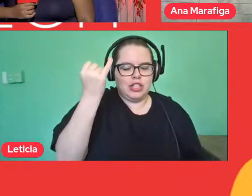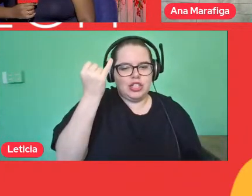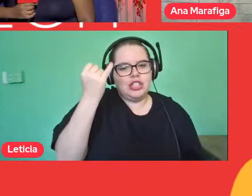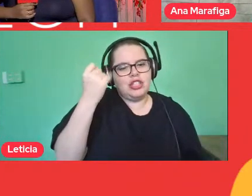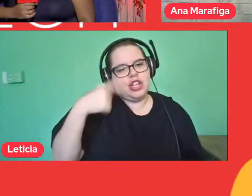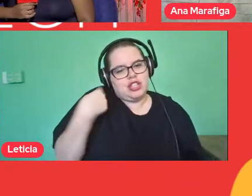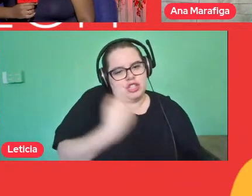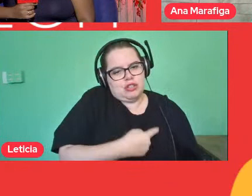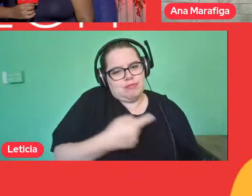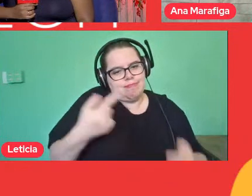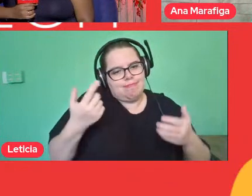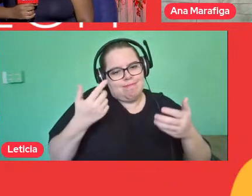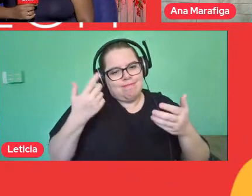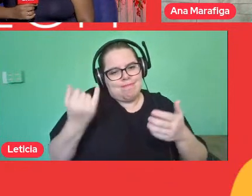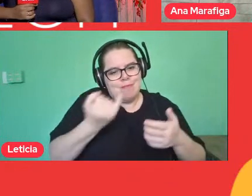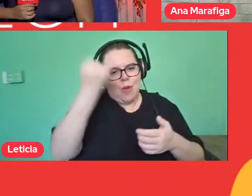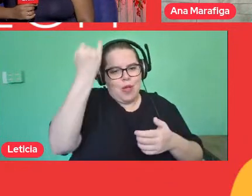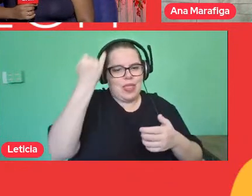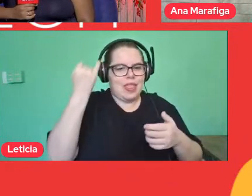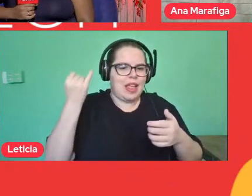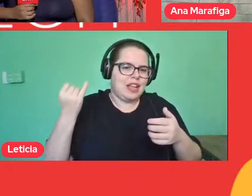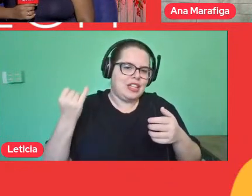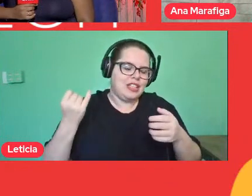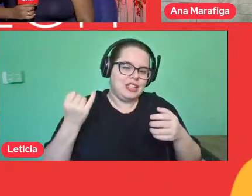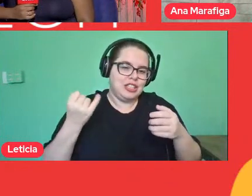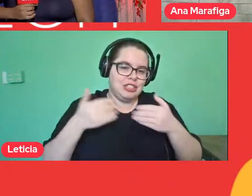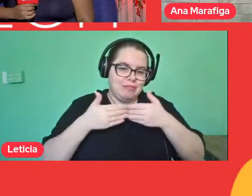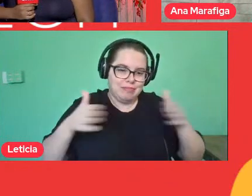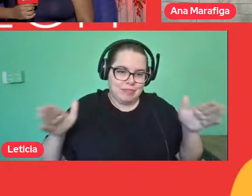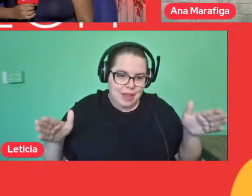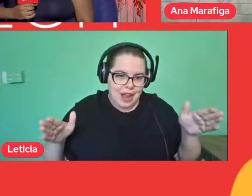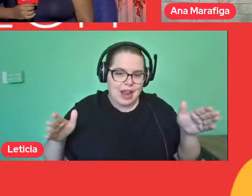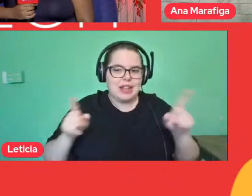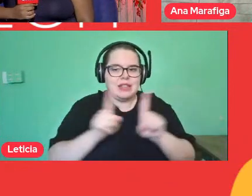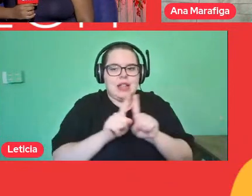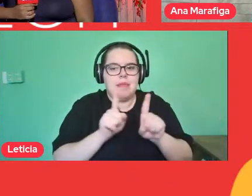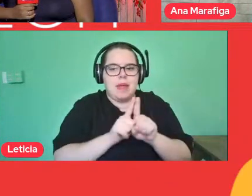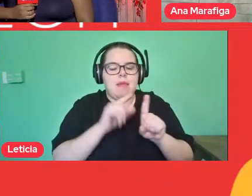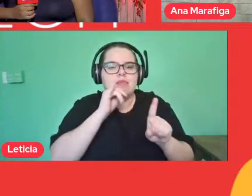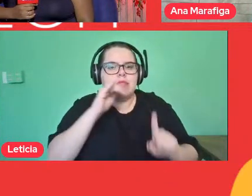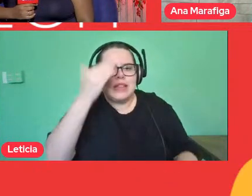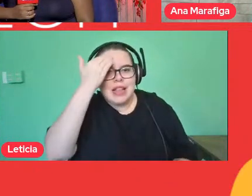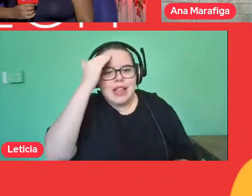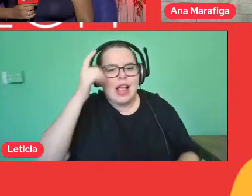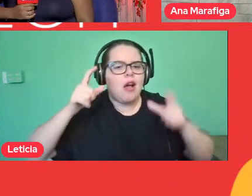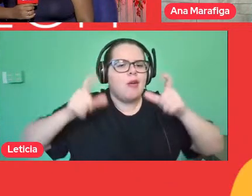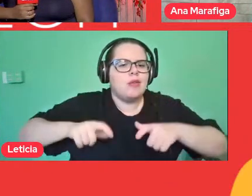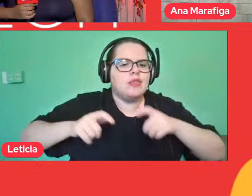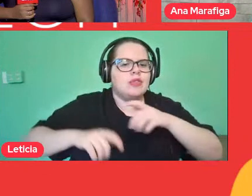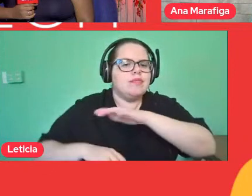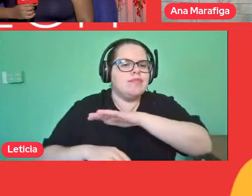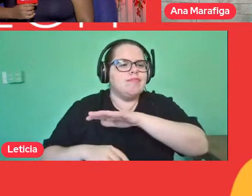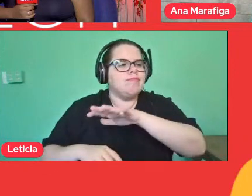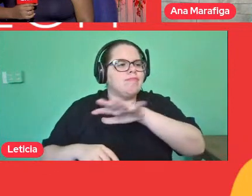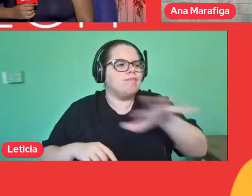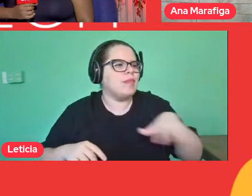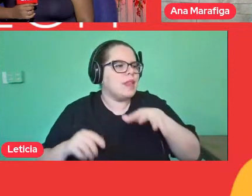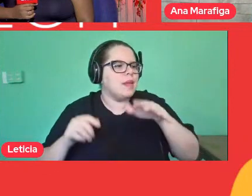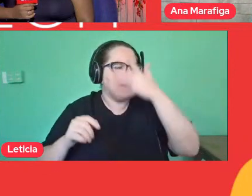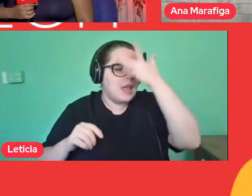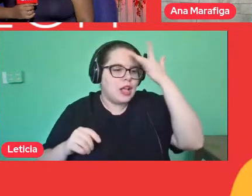é muito importante a gente ser uma liderança que está aberta a entender de onde as pessoas vêm, porque todo mundo tem algo